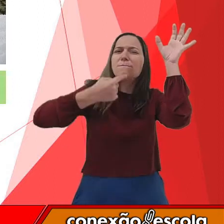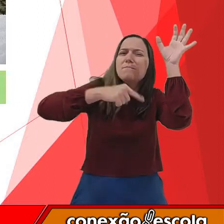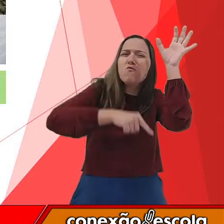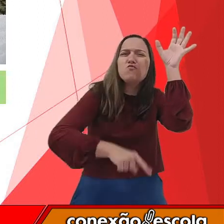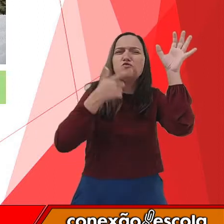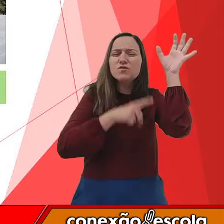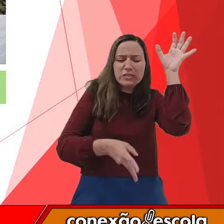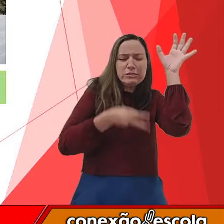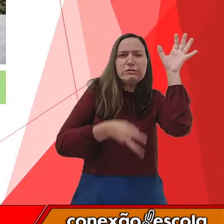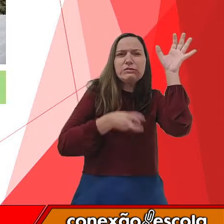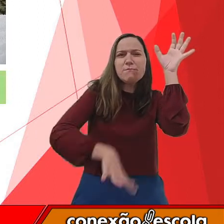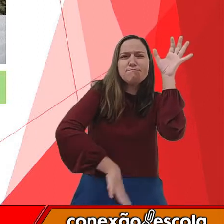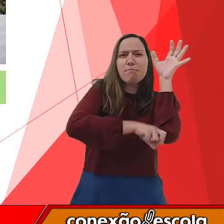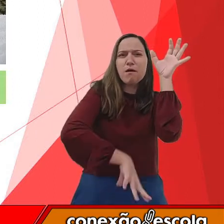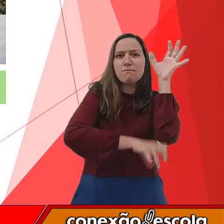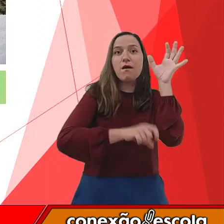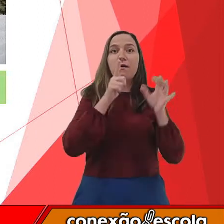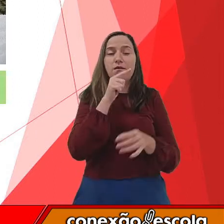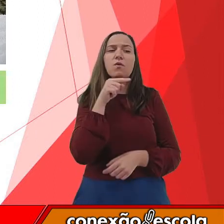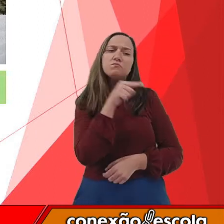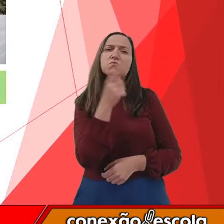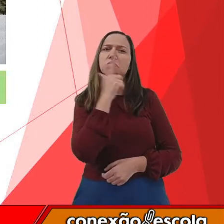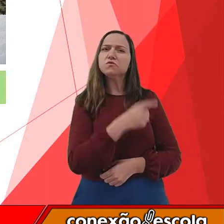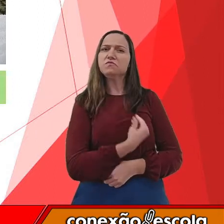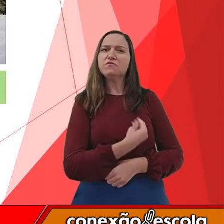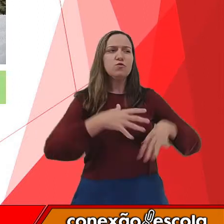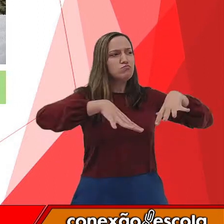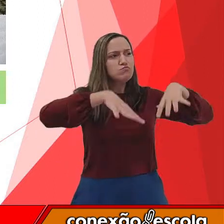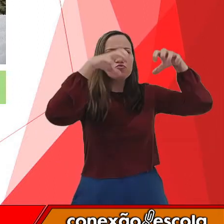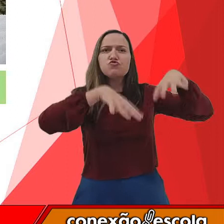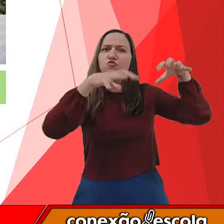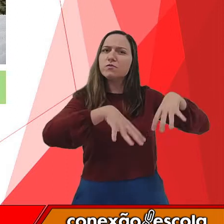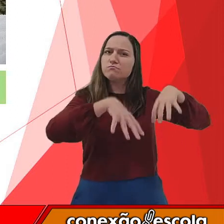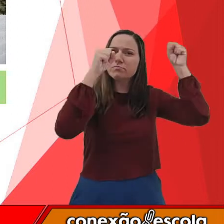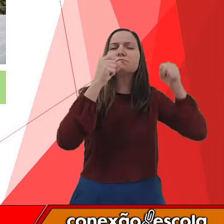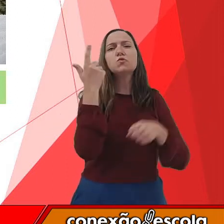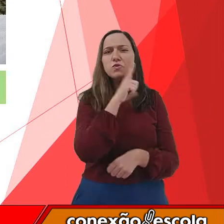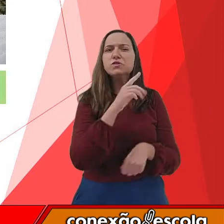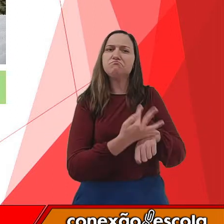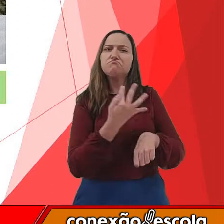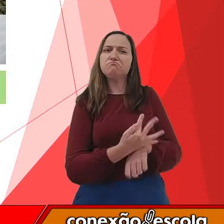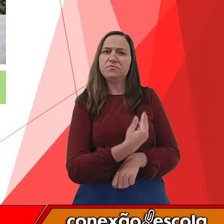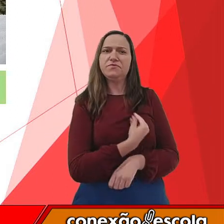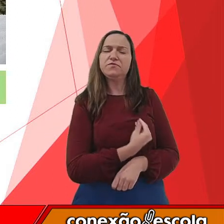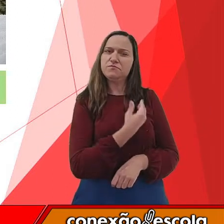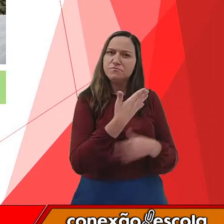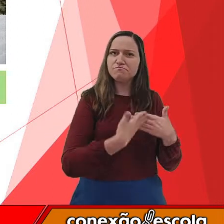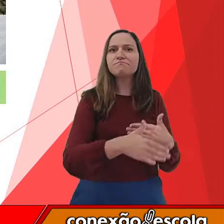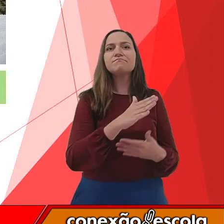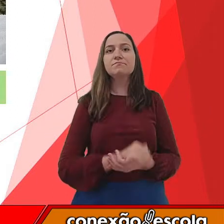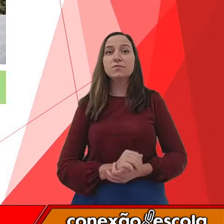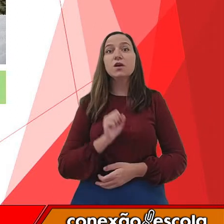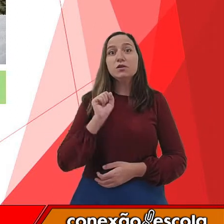juazeiros conseguem sobreviver a longos períodos sem chuva. Já em ambientes onde a temperatura é muito